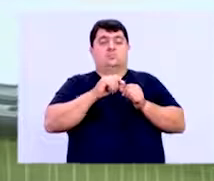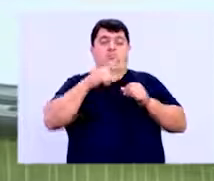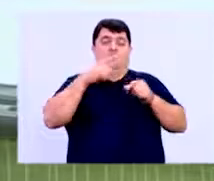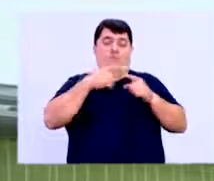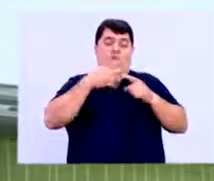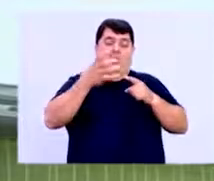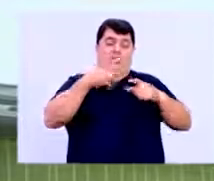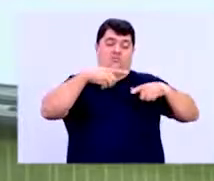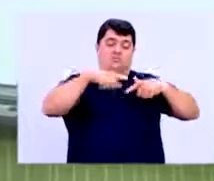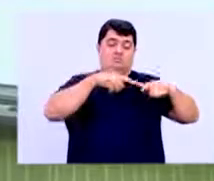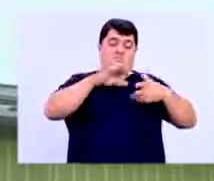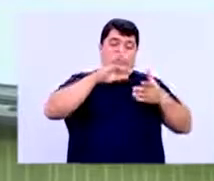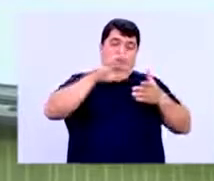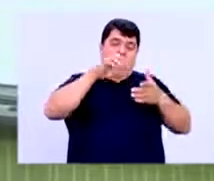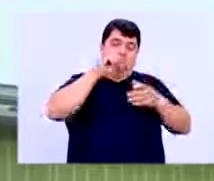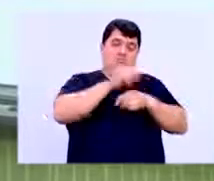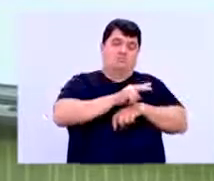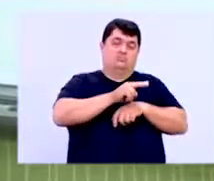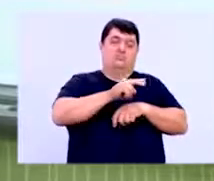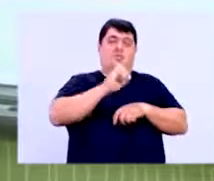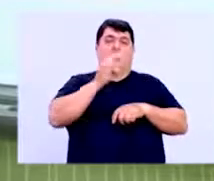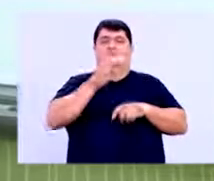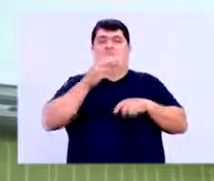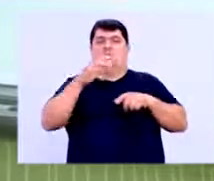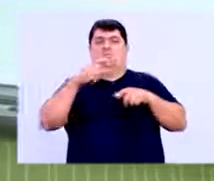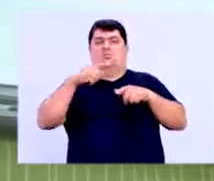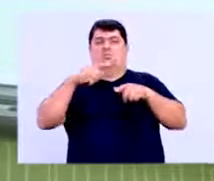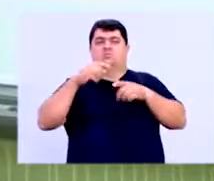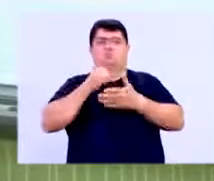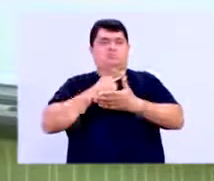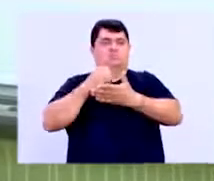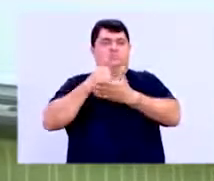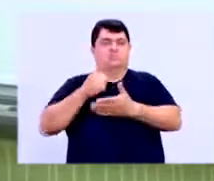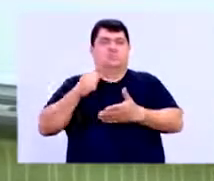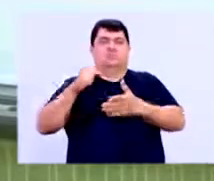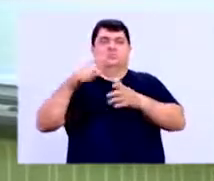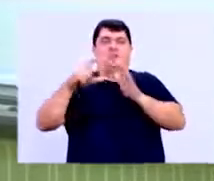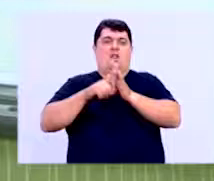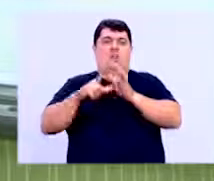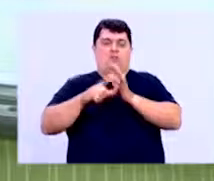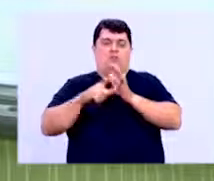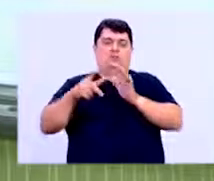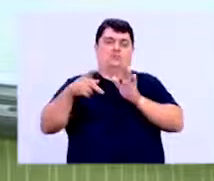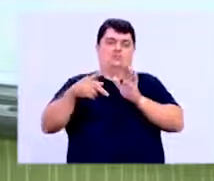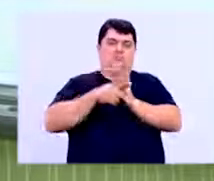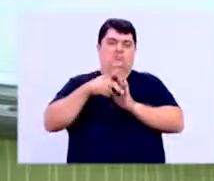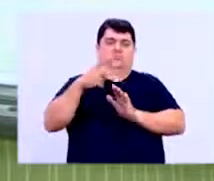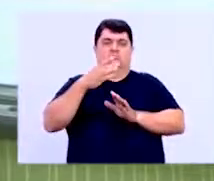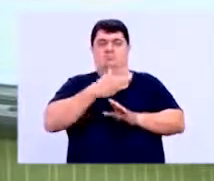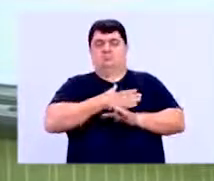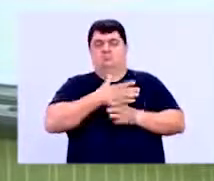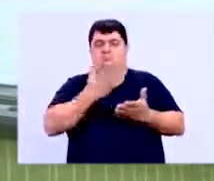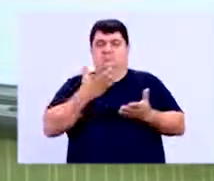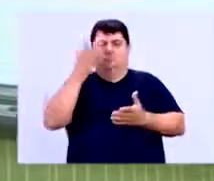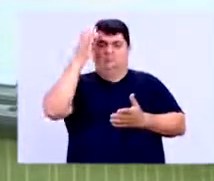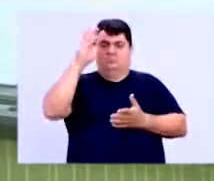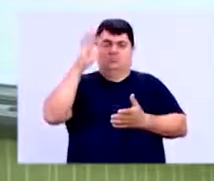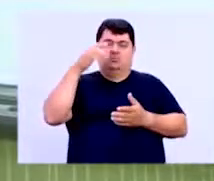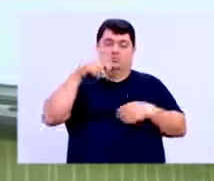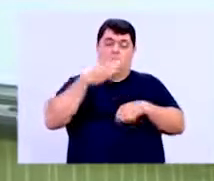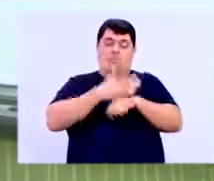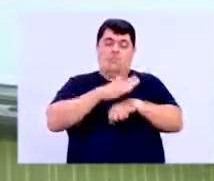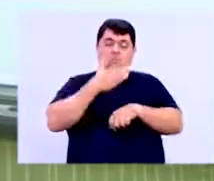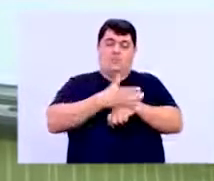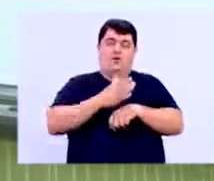trabalho. Ou auxiliar na sua tomada de decisão, ou auxiliar na loja do meu pai, ou criar minha própria loja. Então a gente está falando da